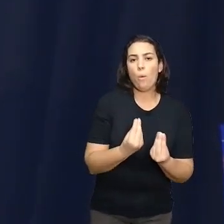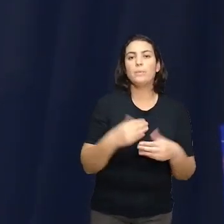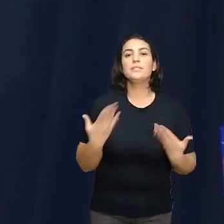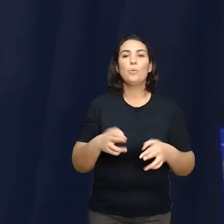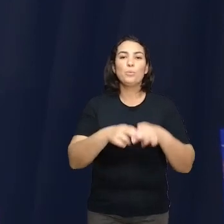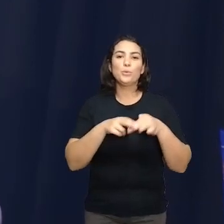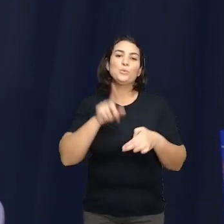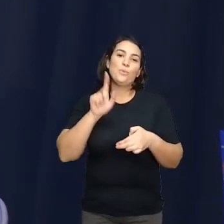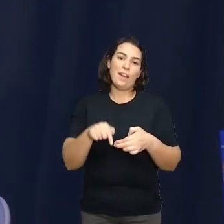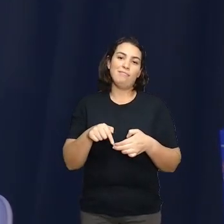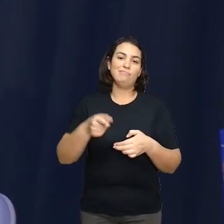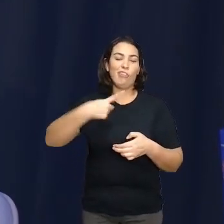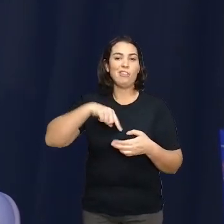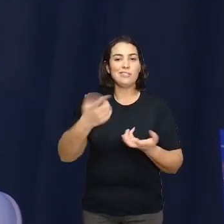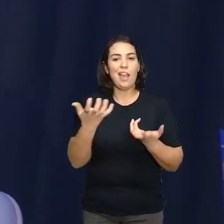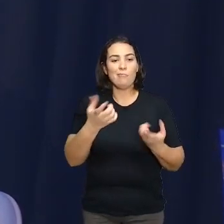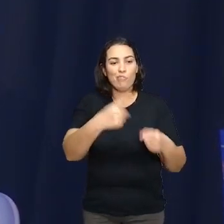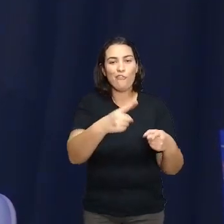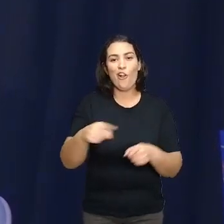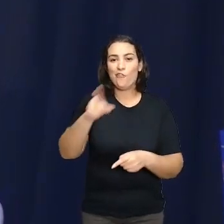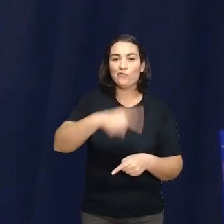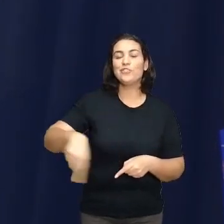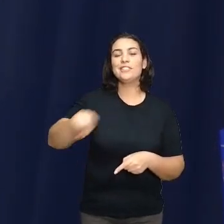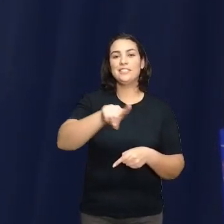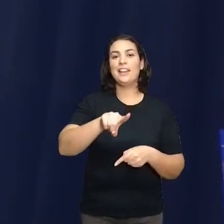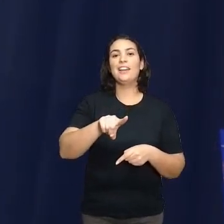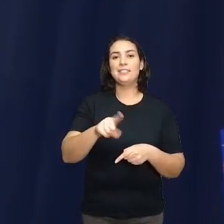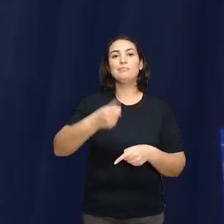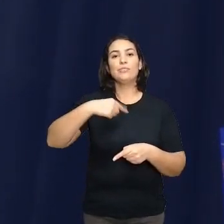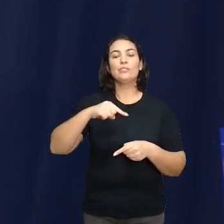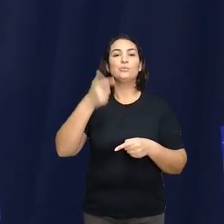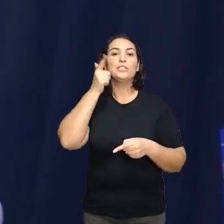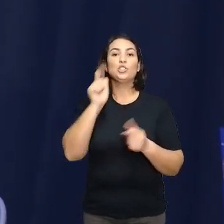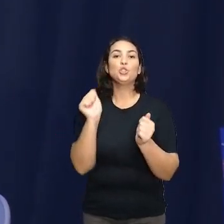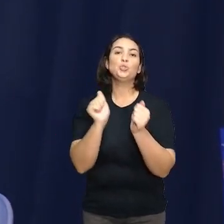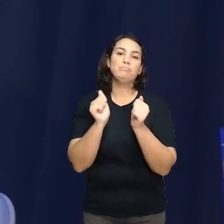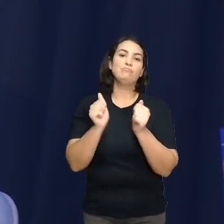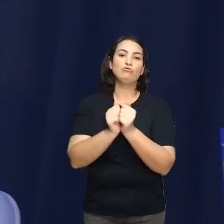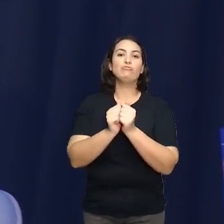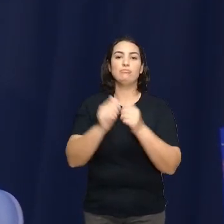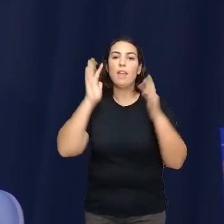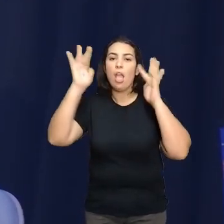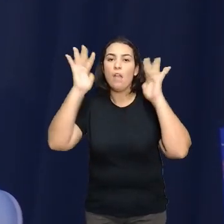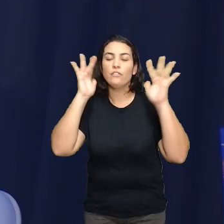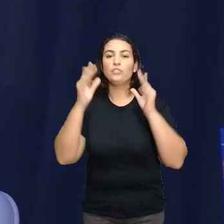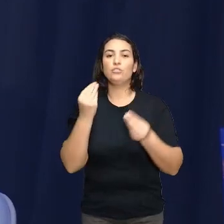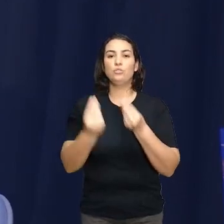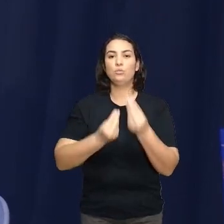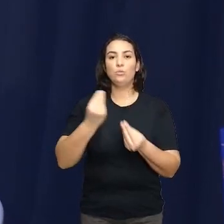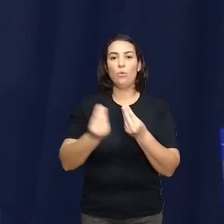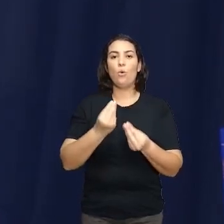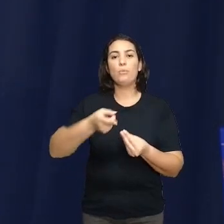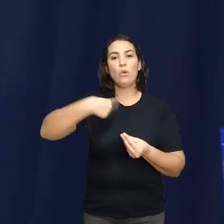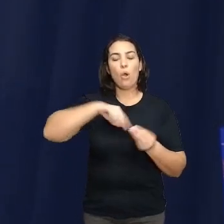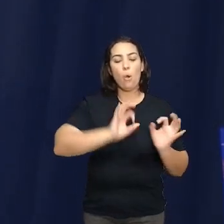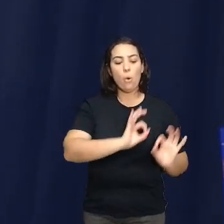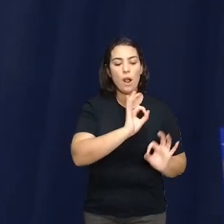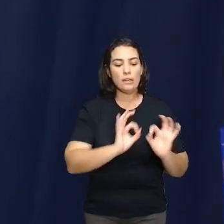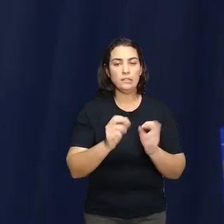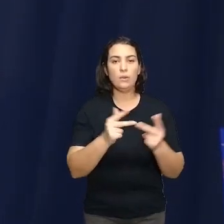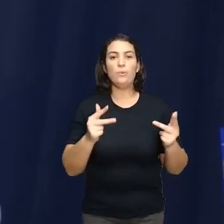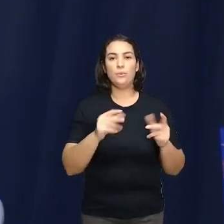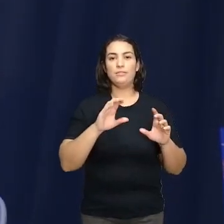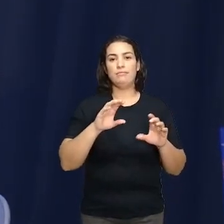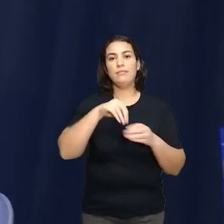convite, a nossa provocação, para a gente refletir da forma como a gente está se organizando enquanto comunidade